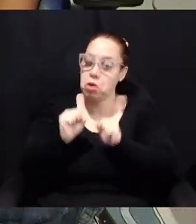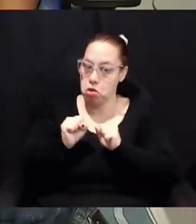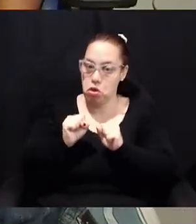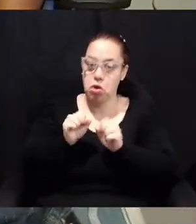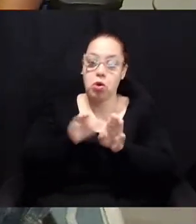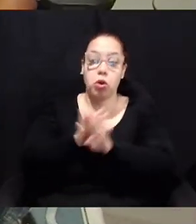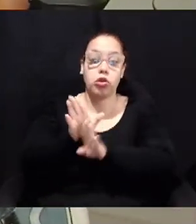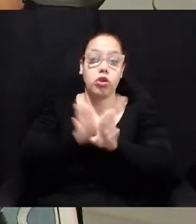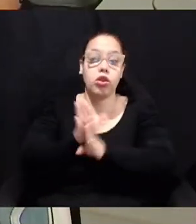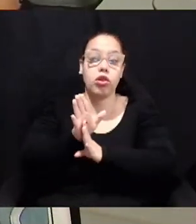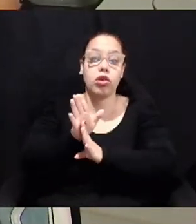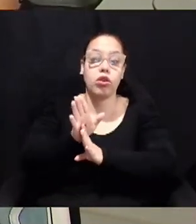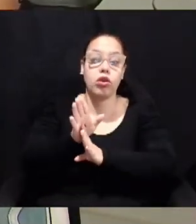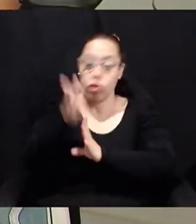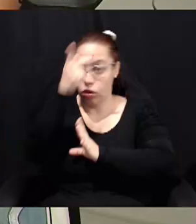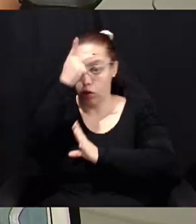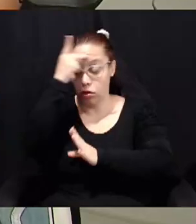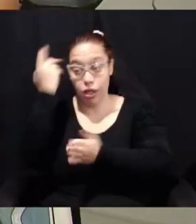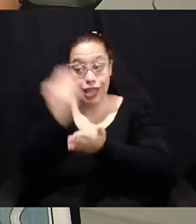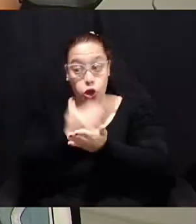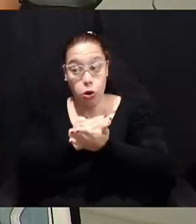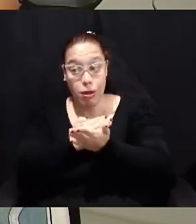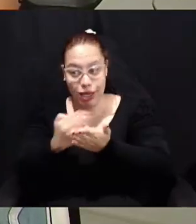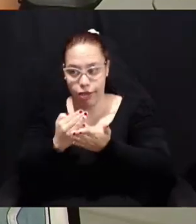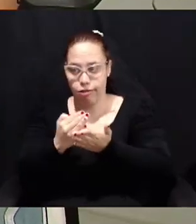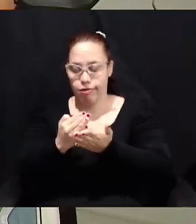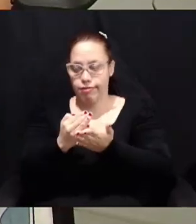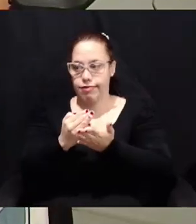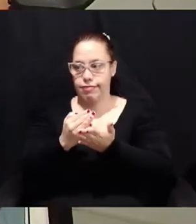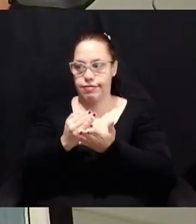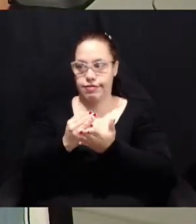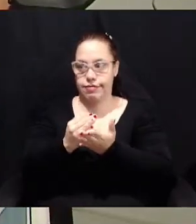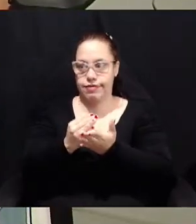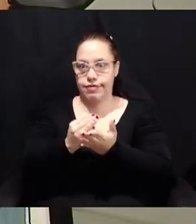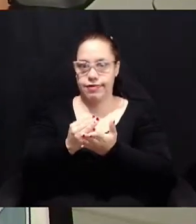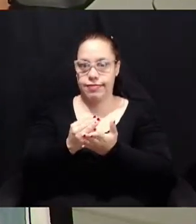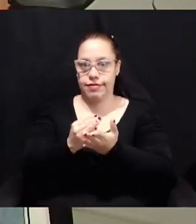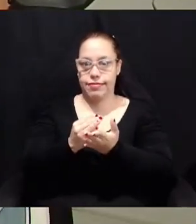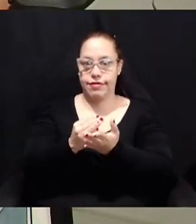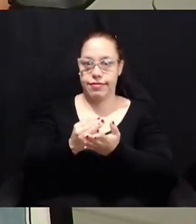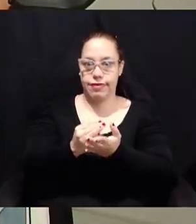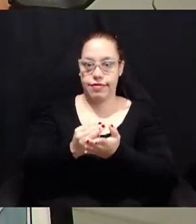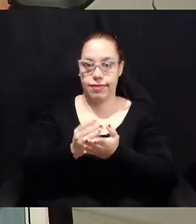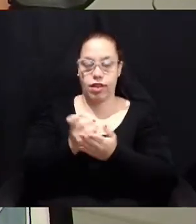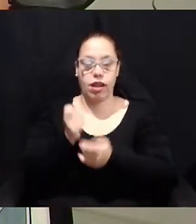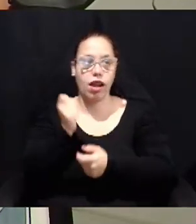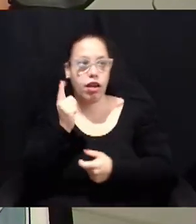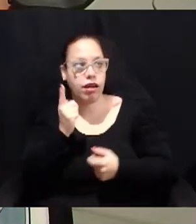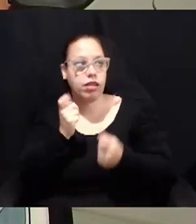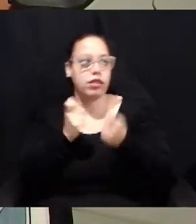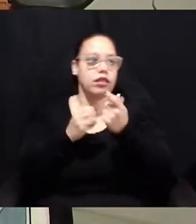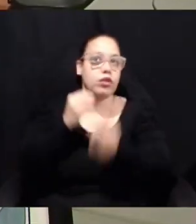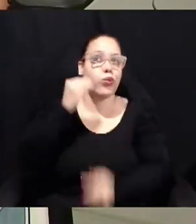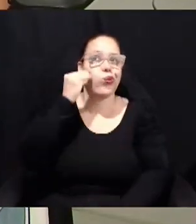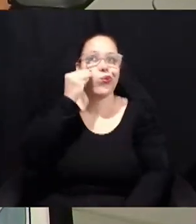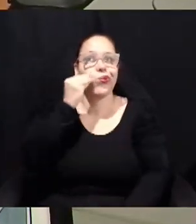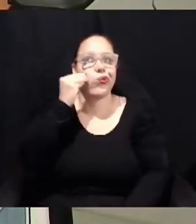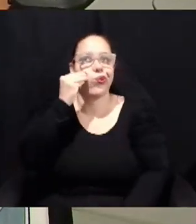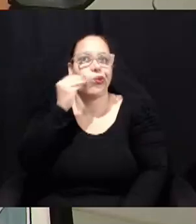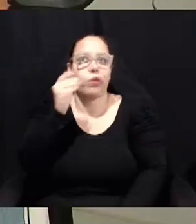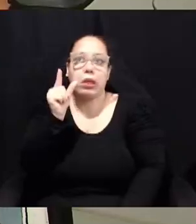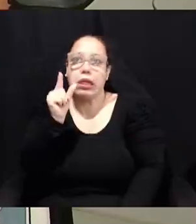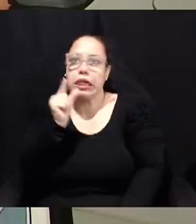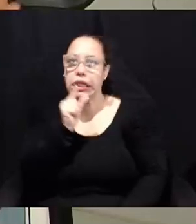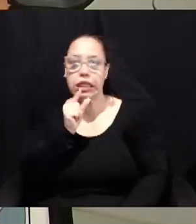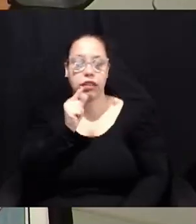a pessoa tem que começar, porque no começo a gente vai ter uma experiência muito pequena, então você vai ter